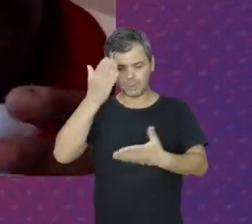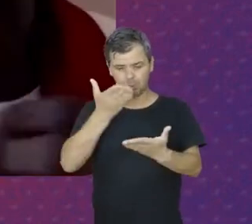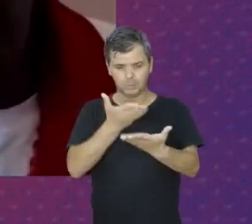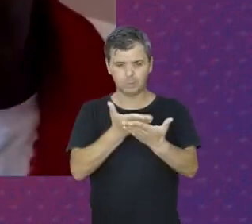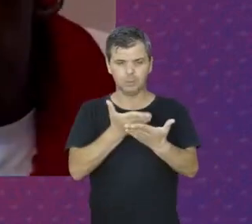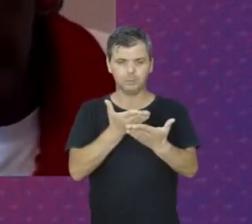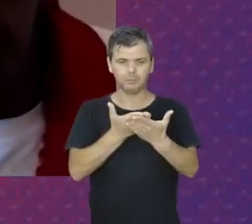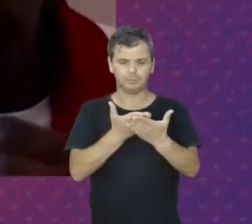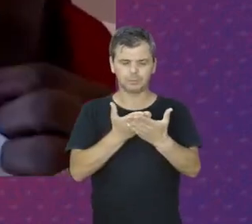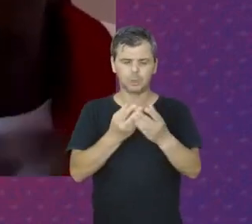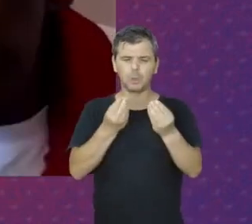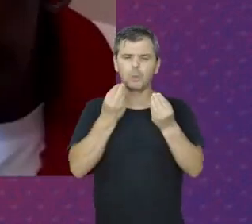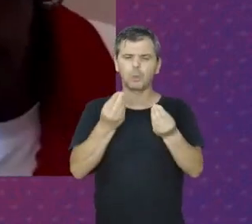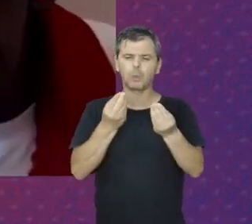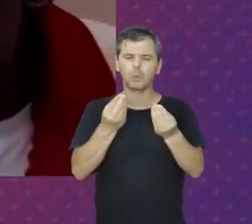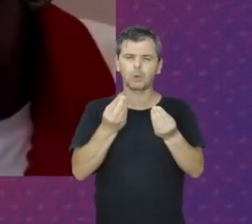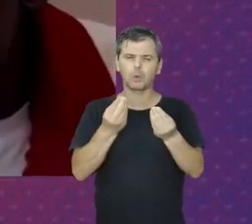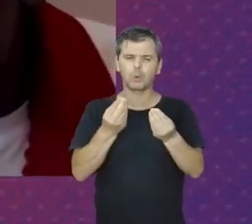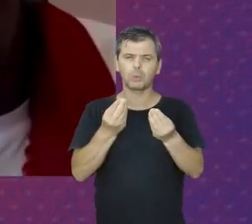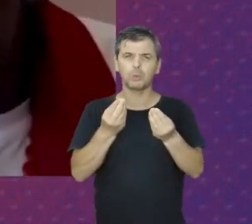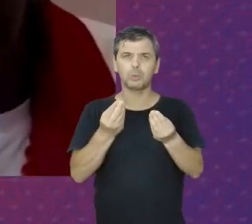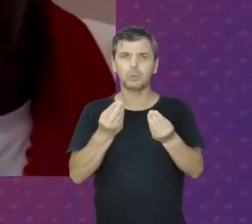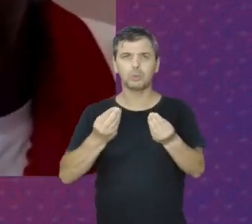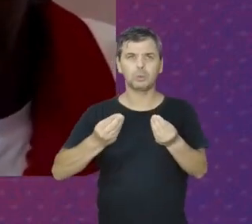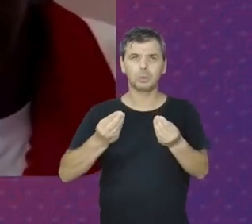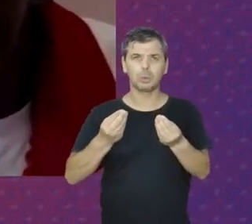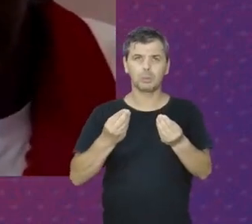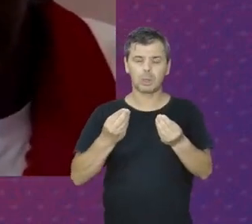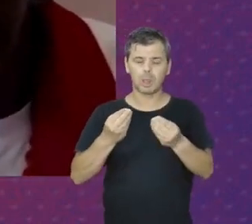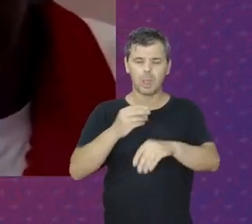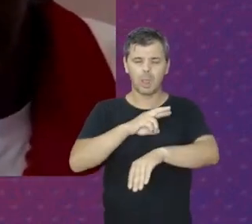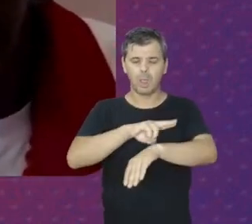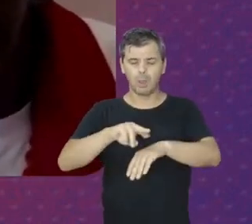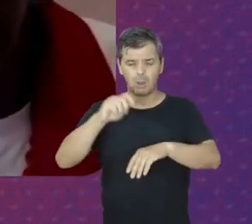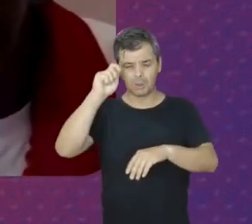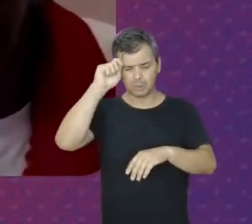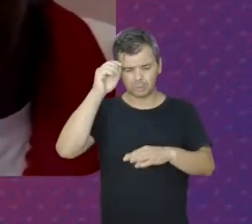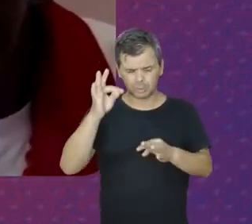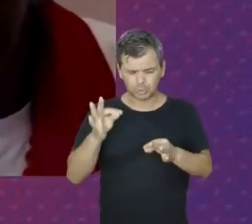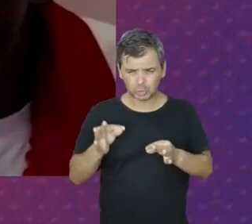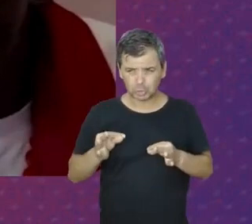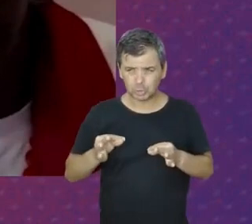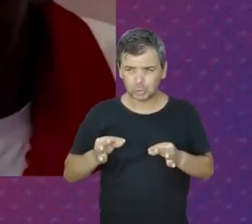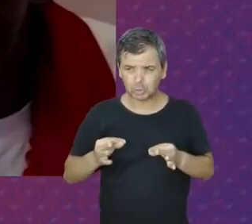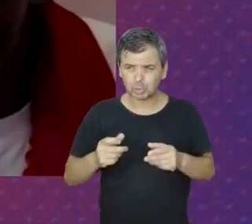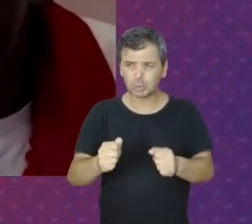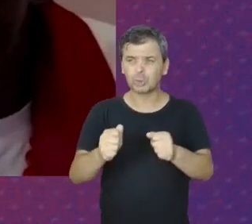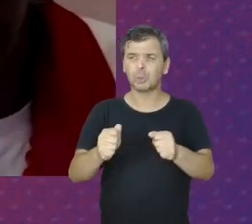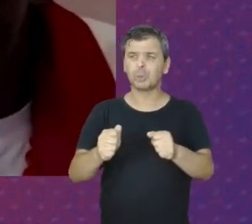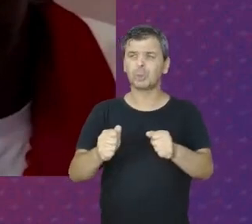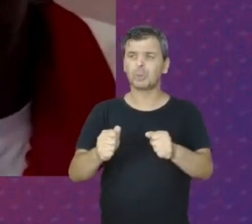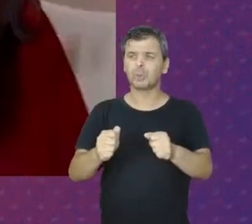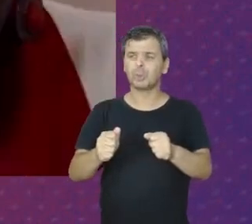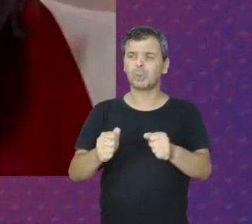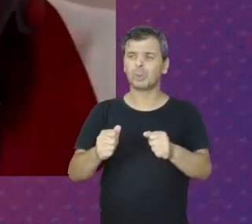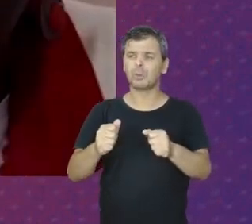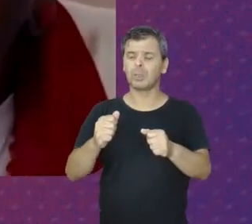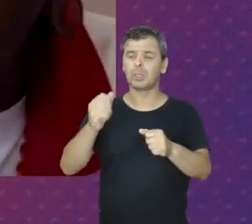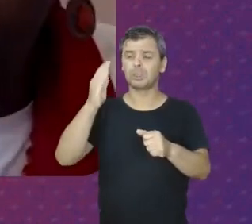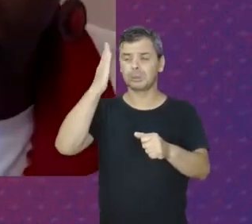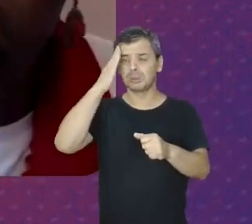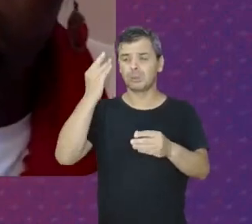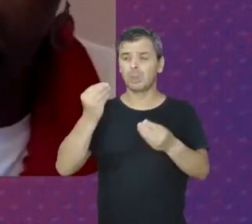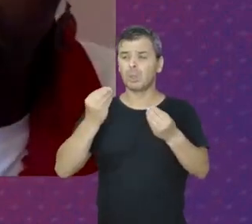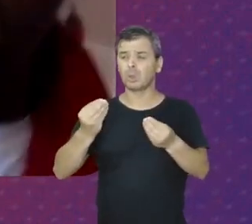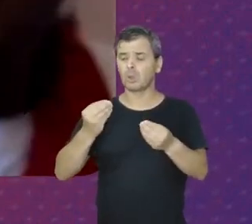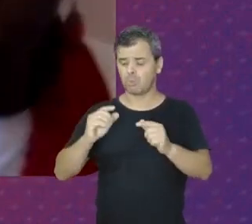estudar a forma com que o racismo se todo para que a gente possa saber